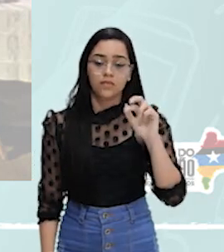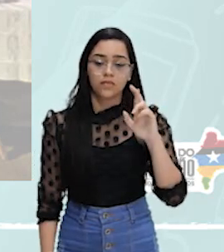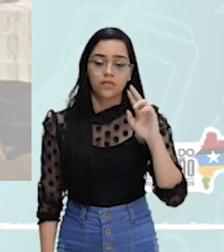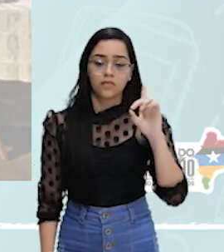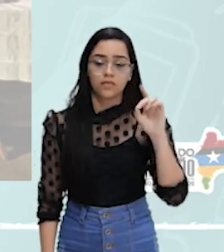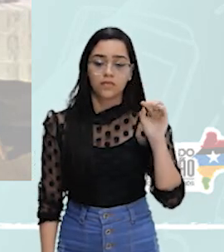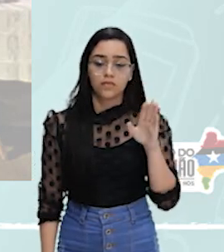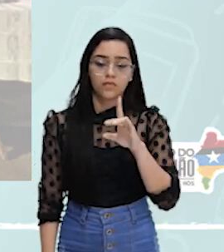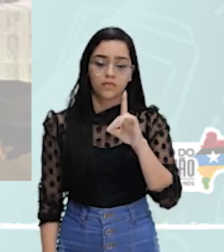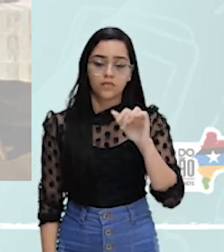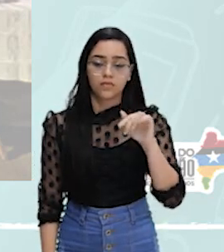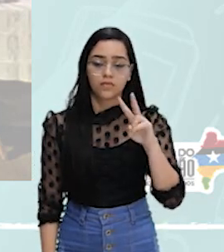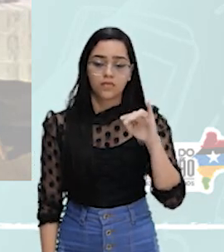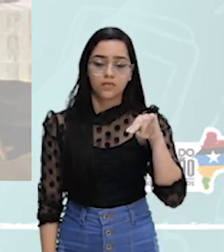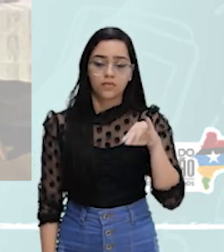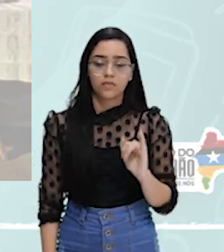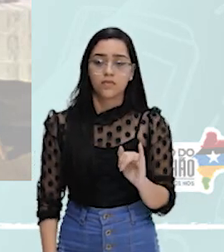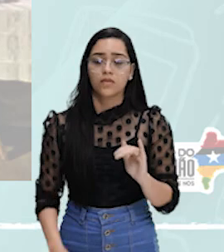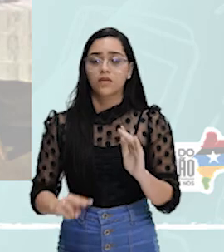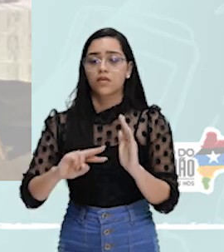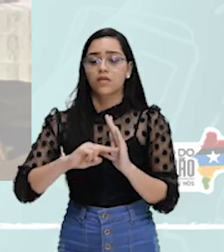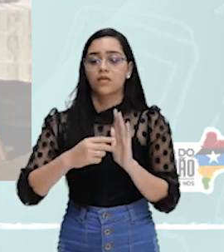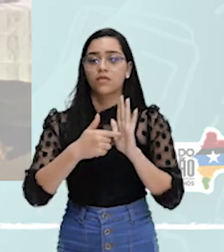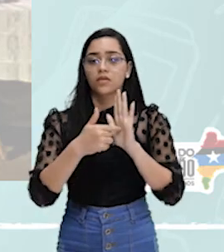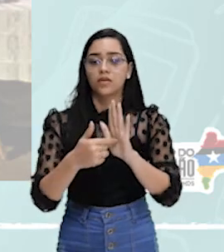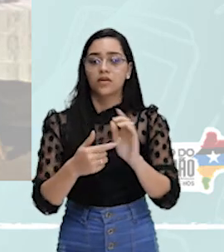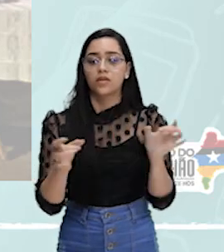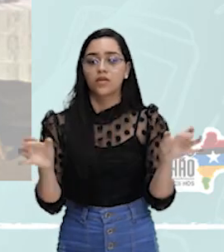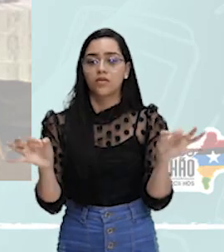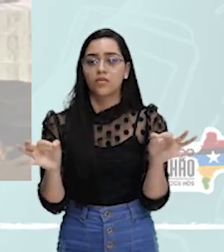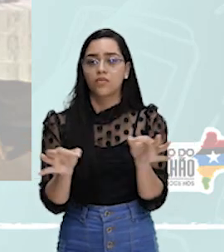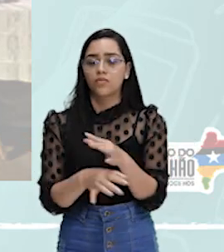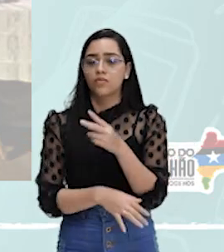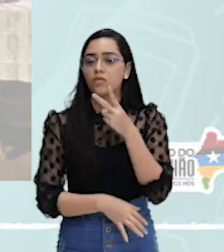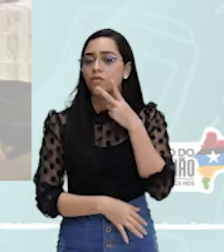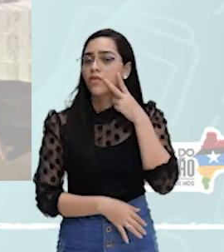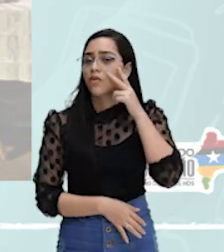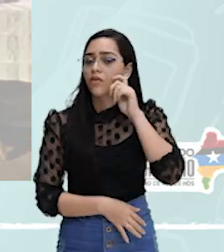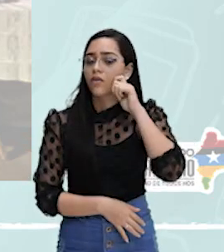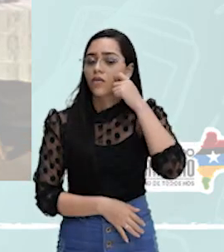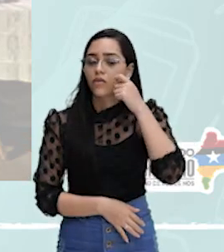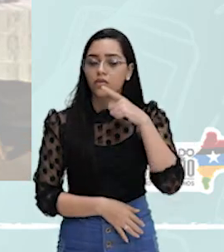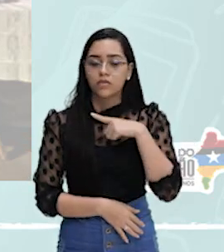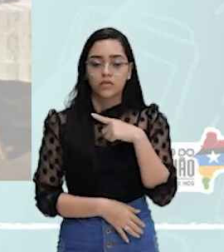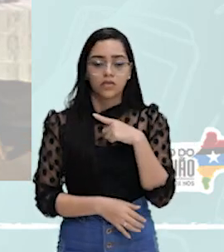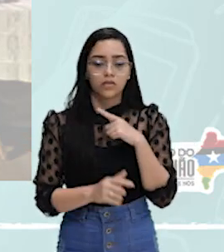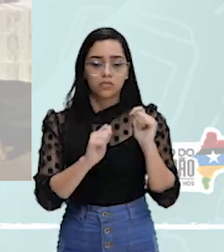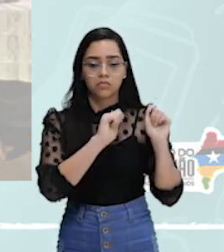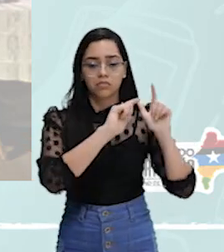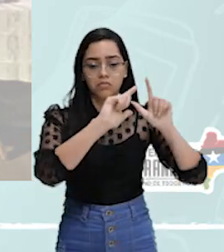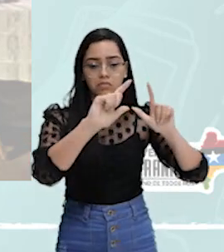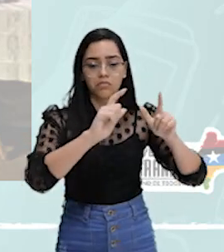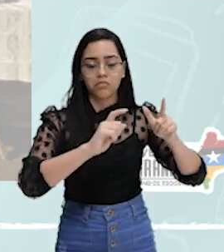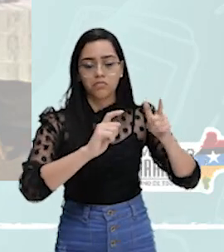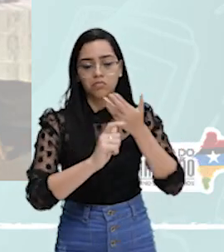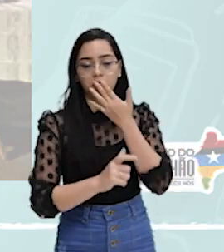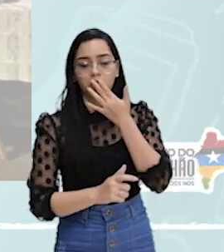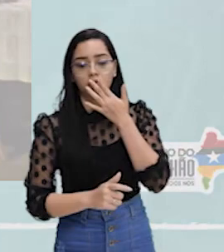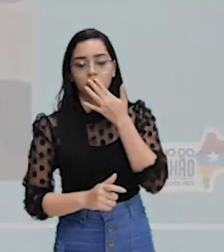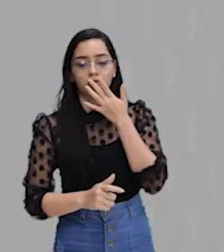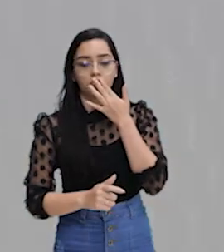a chamada Última Ceia. Observe que ela é uma obra de cores vivas, de cores